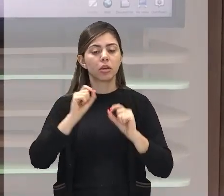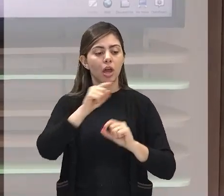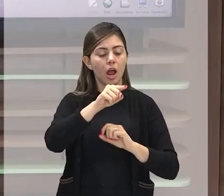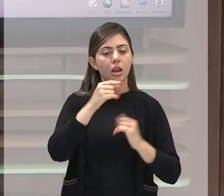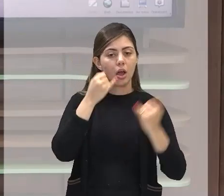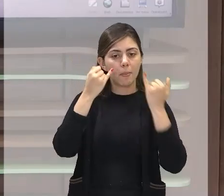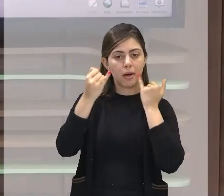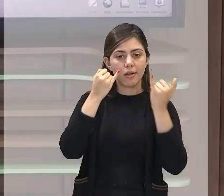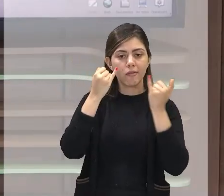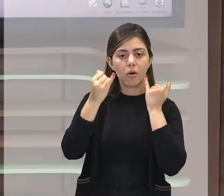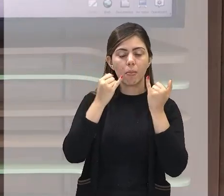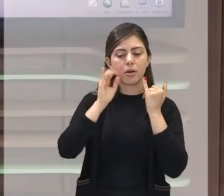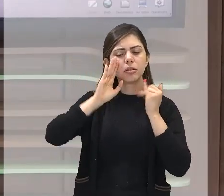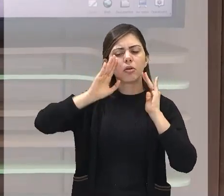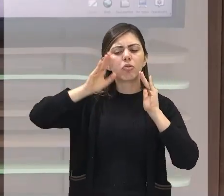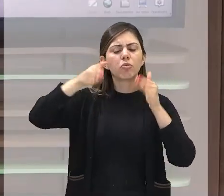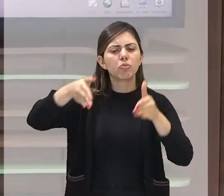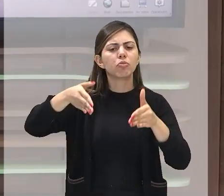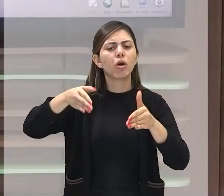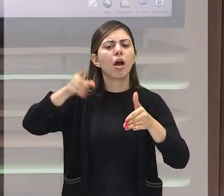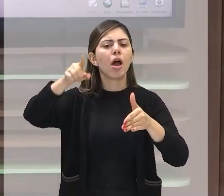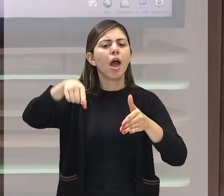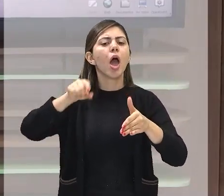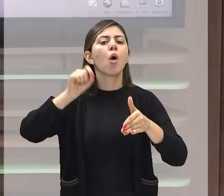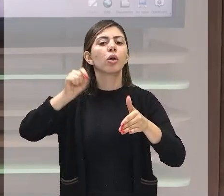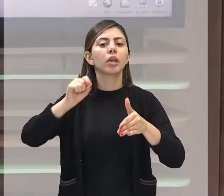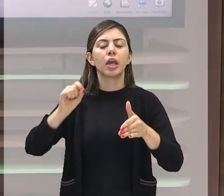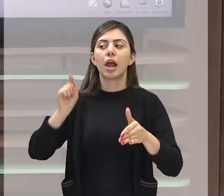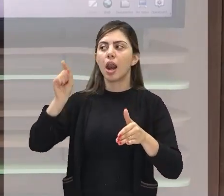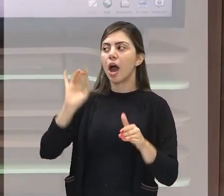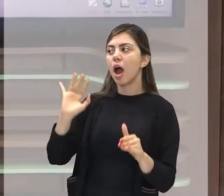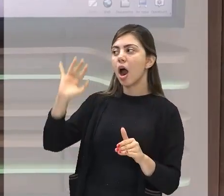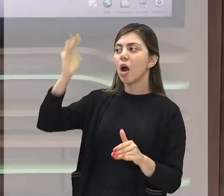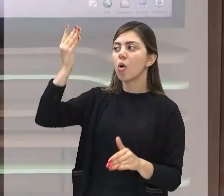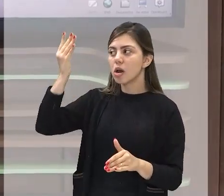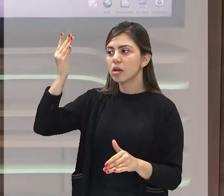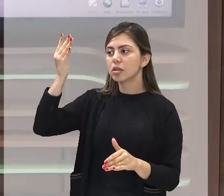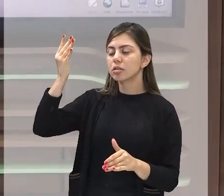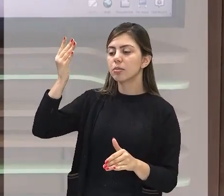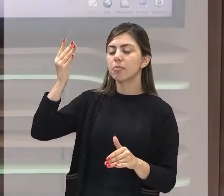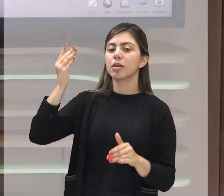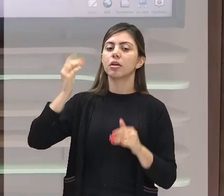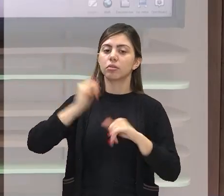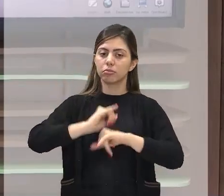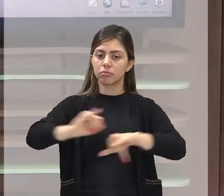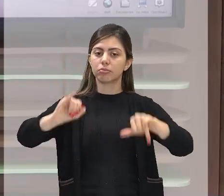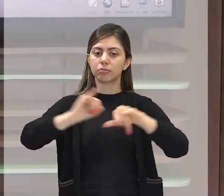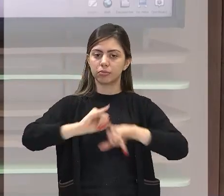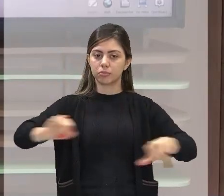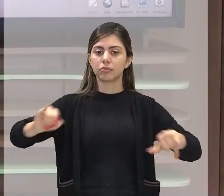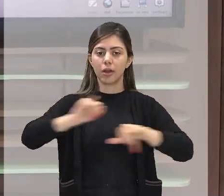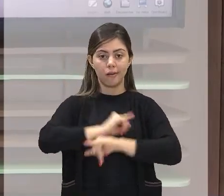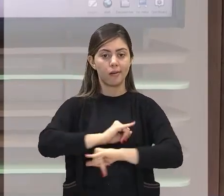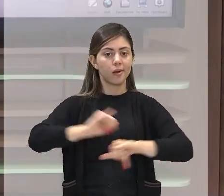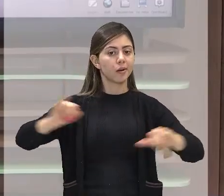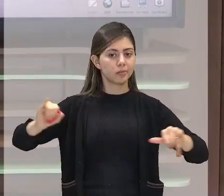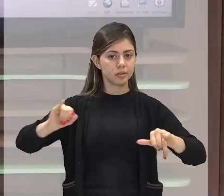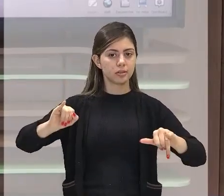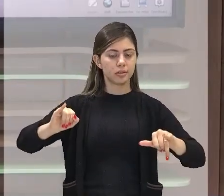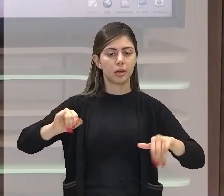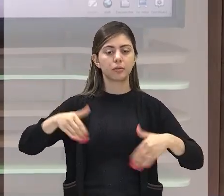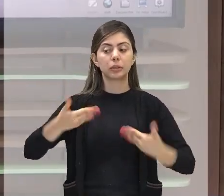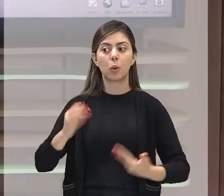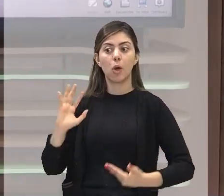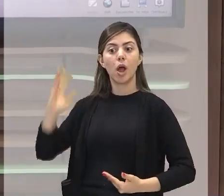notícia tem como objetivo relatar, trazer um fato. Anunciar o fato, dizer o